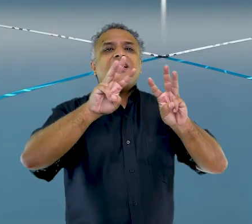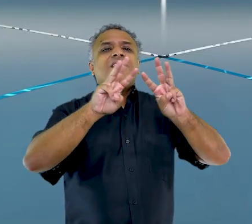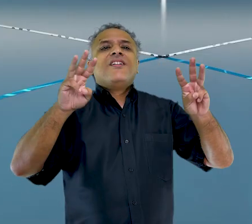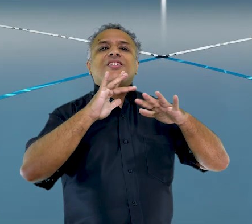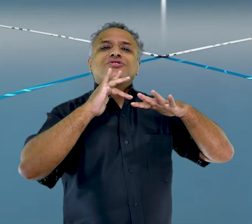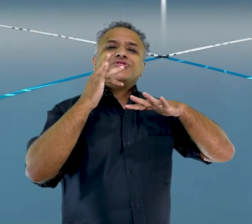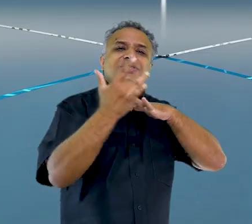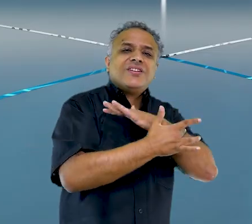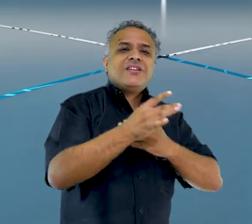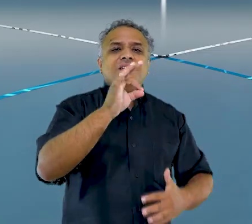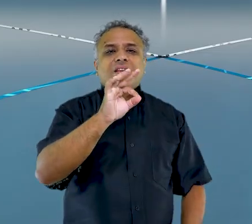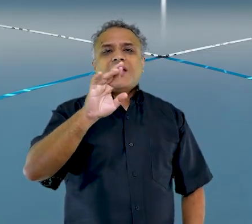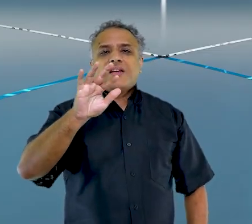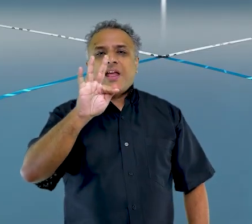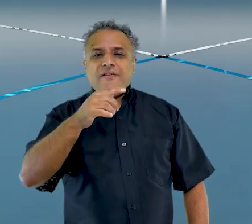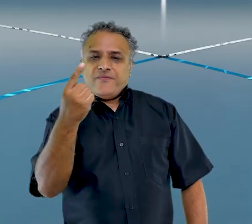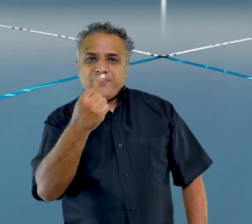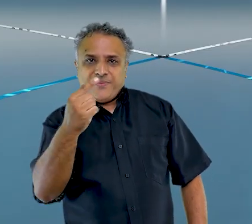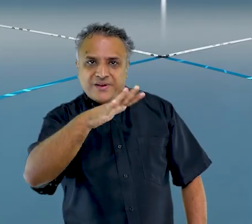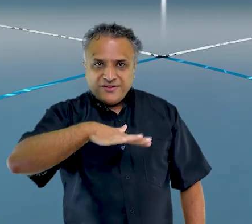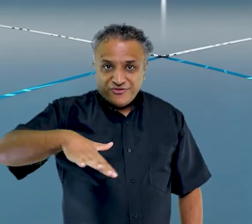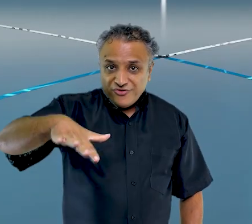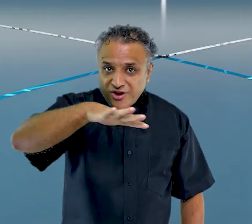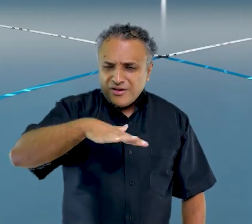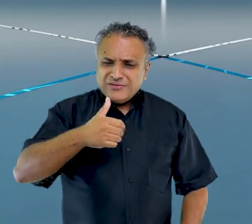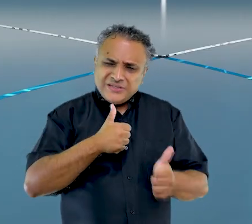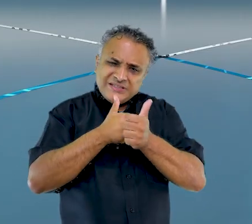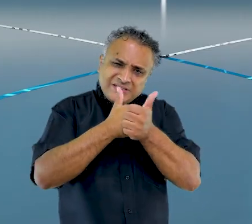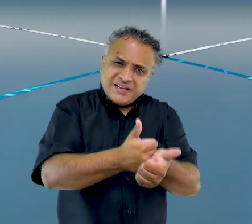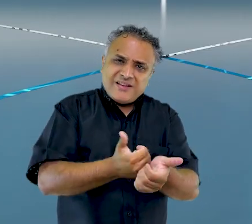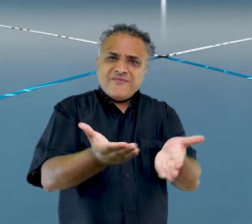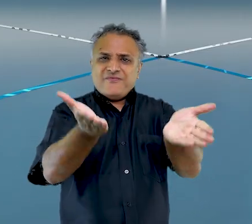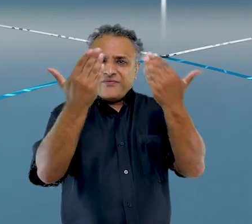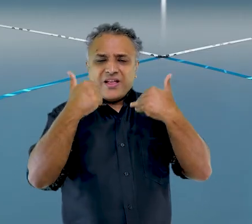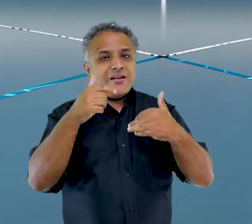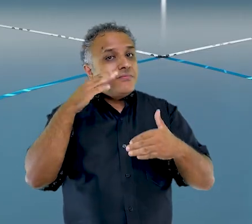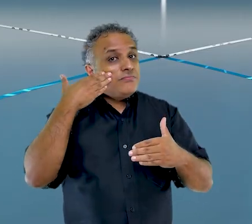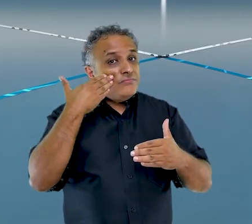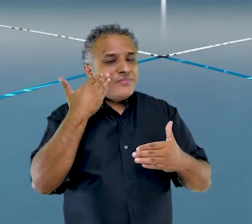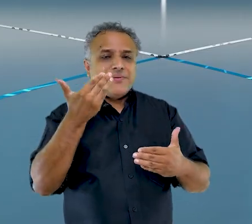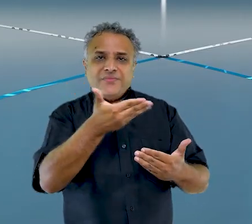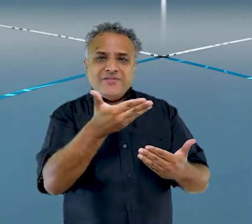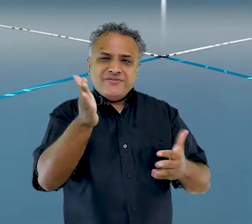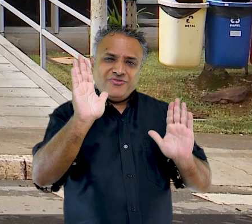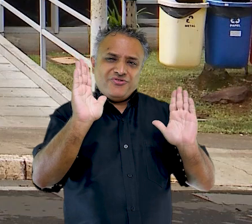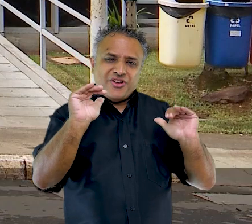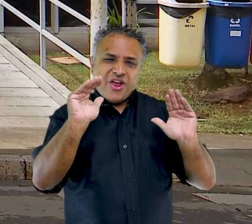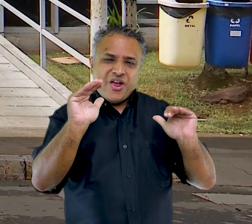TRF da Primeira Região. Siga a gente e fique por dentro. Tchau!